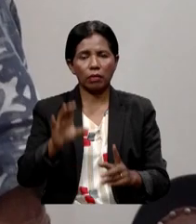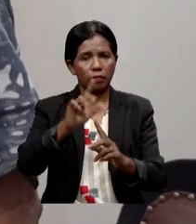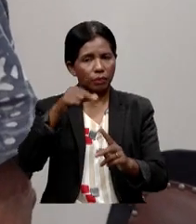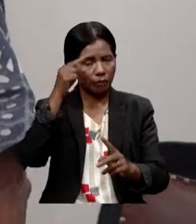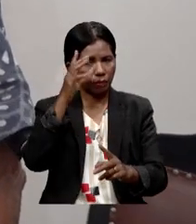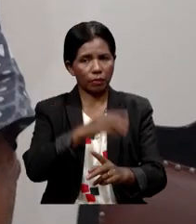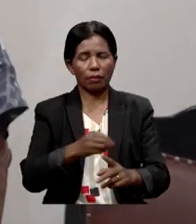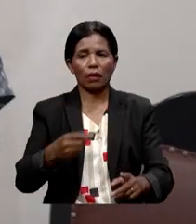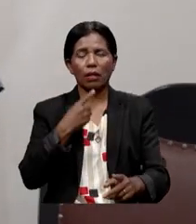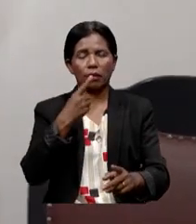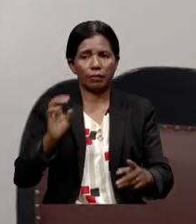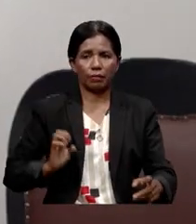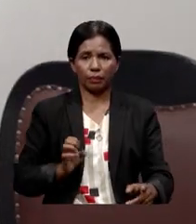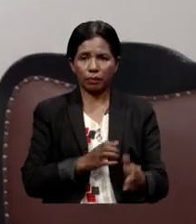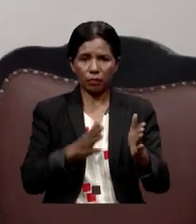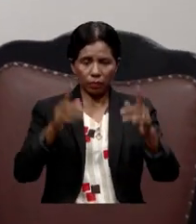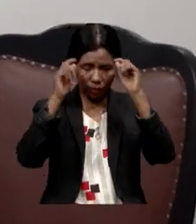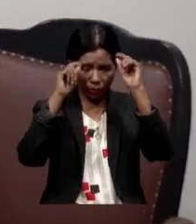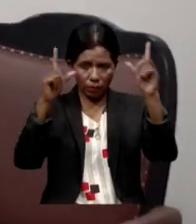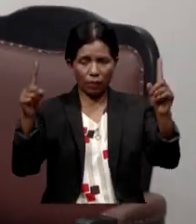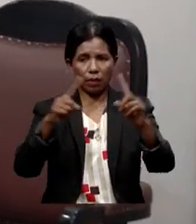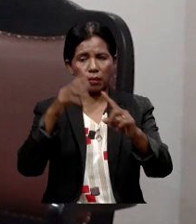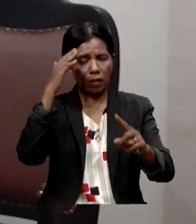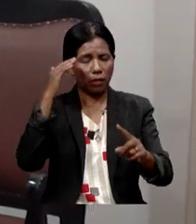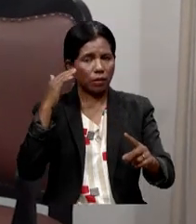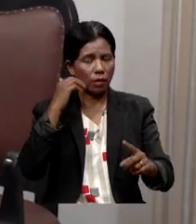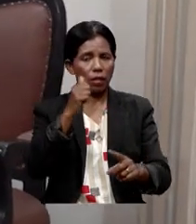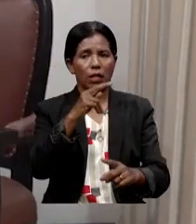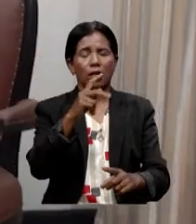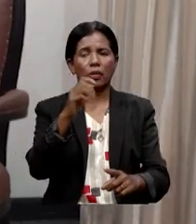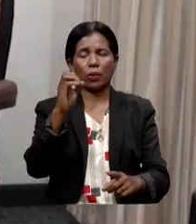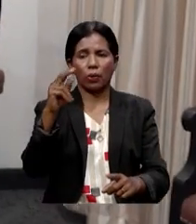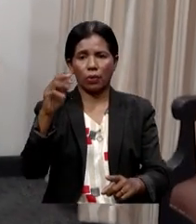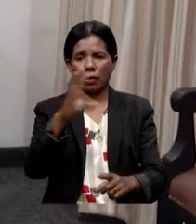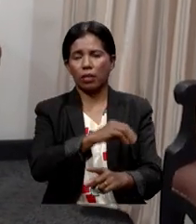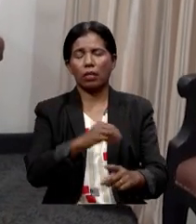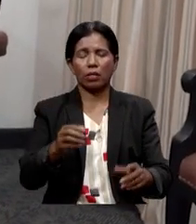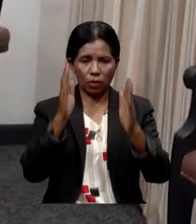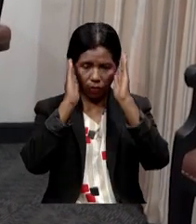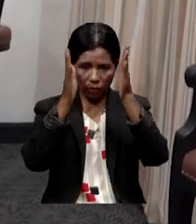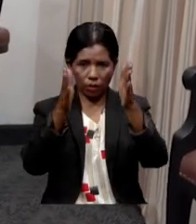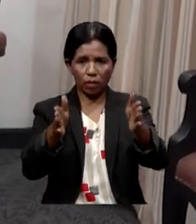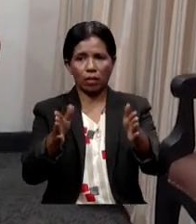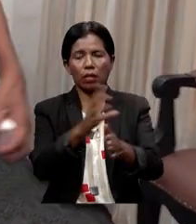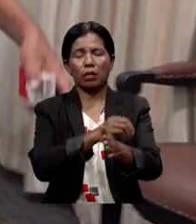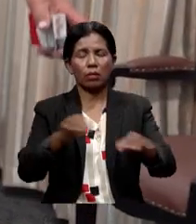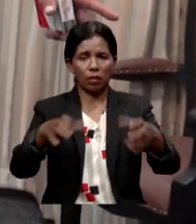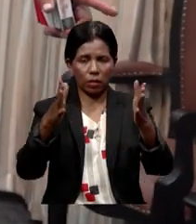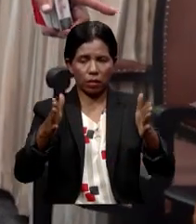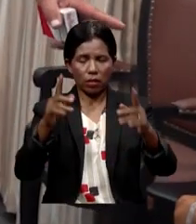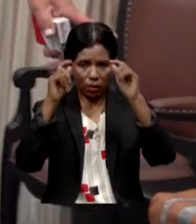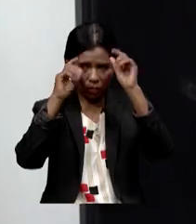mos for orientação ba embaixador Timor-Leste ba Coreia Sul, António de Sá Benevides, atu fu atenção máximo ba trabalhador